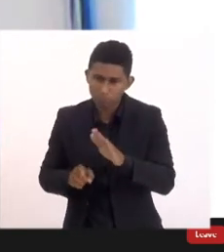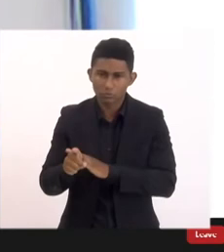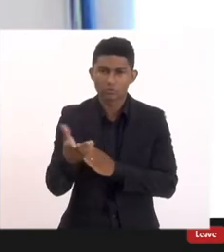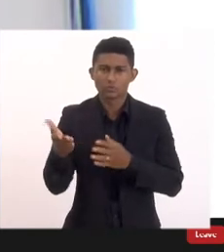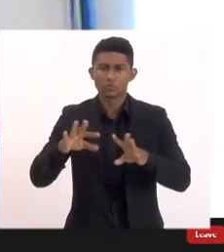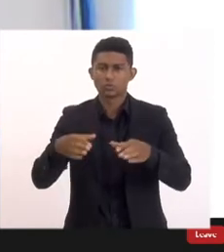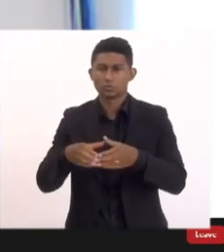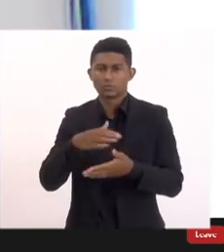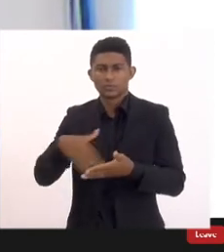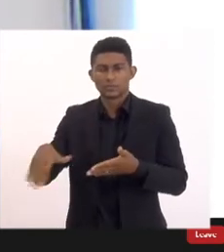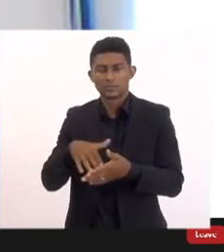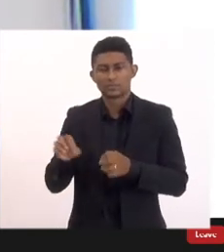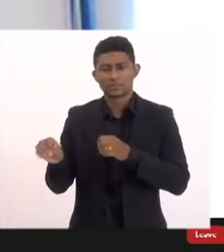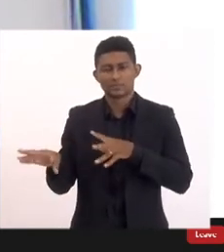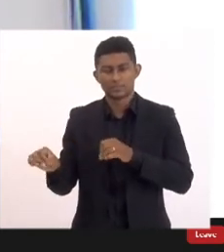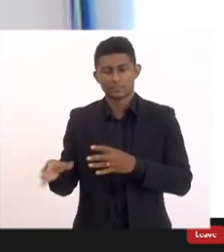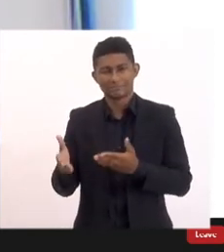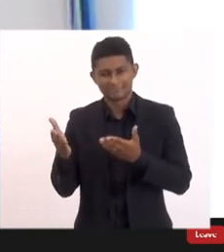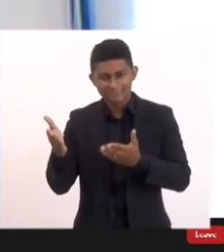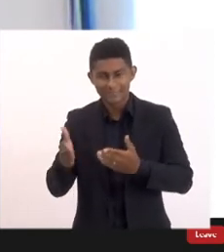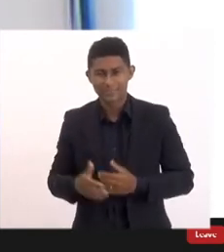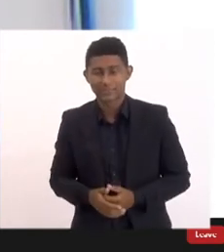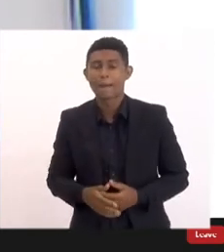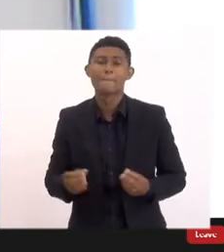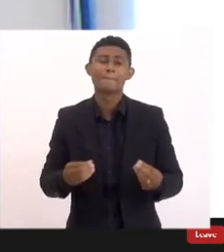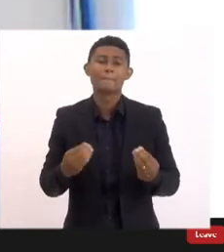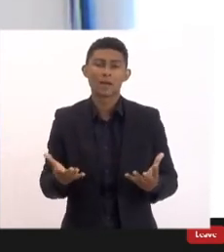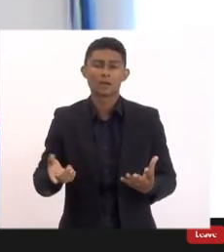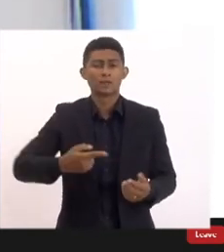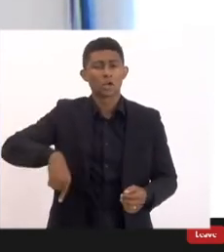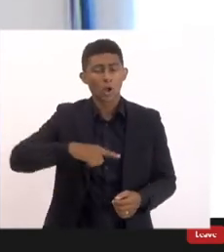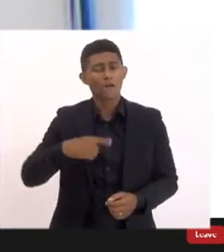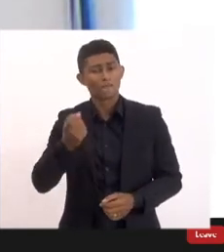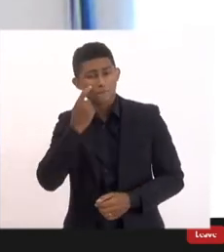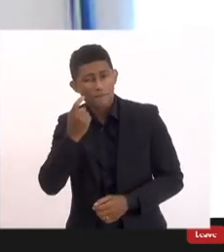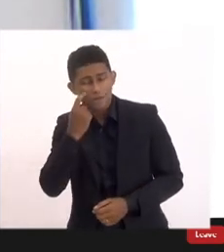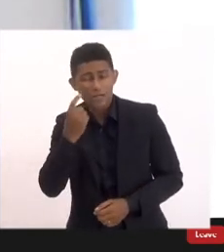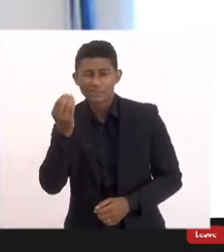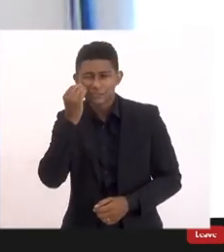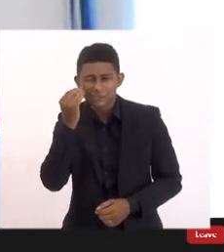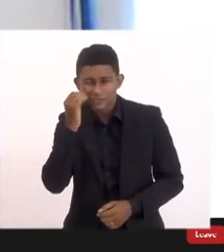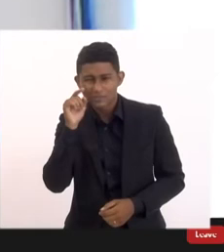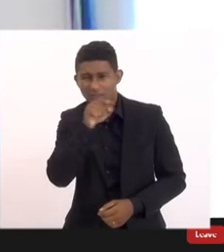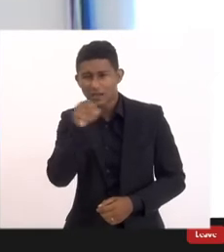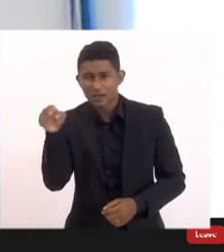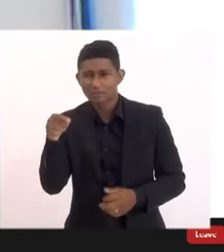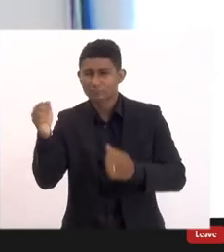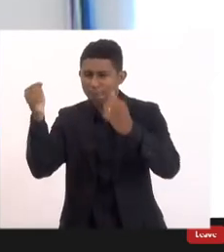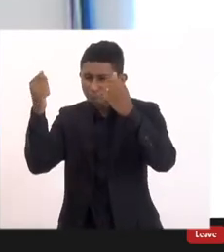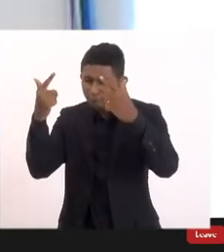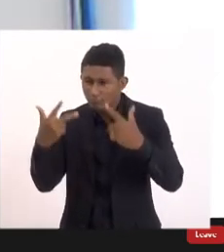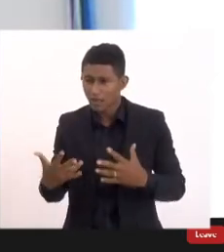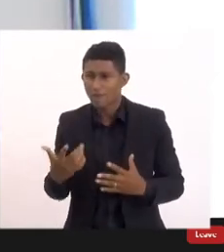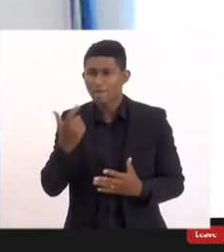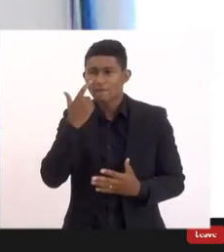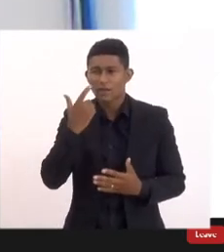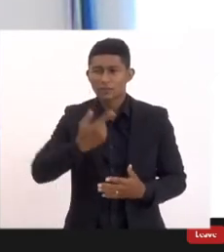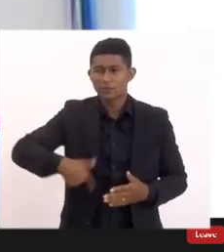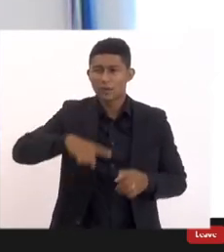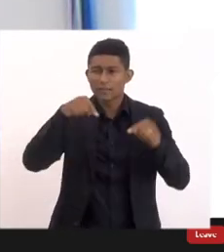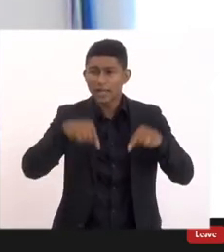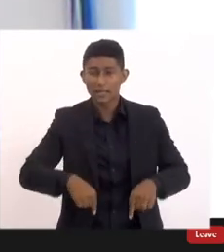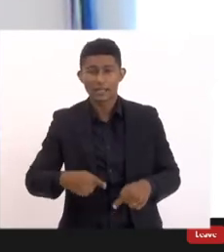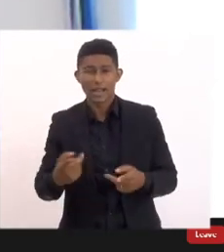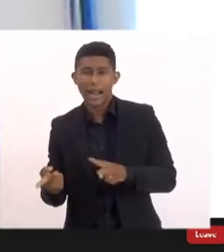SEDUC e para a Secretaria de Estado de Saúde, para que a gente tente amarrar entendimentos, né, de encaminhamento aqui da nossa